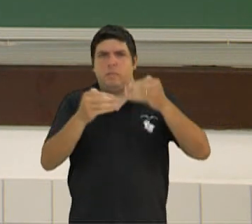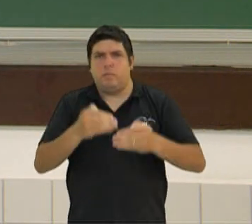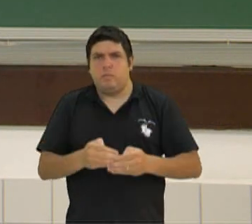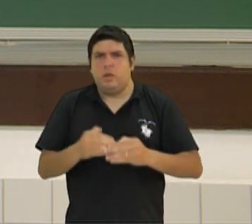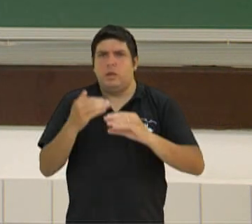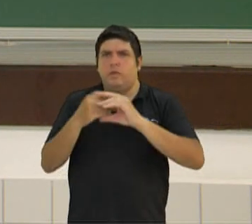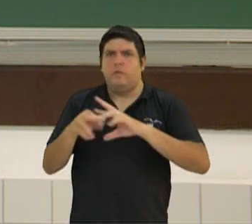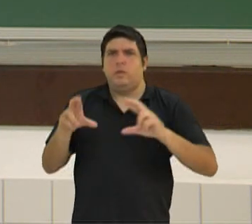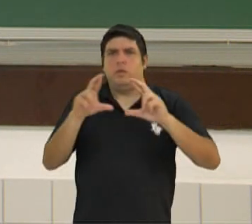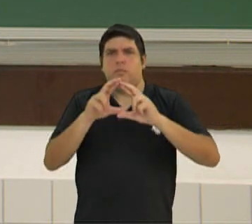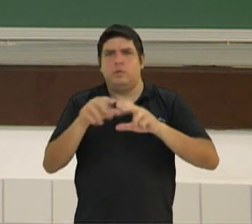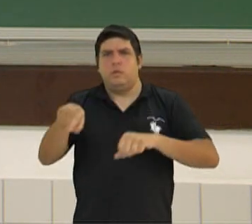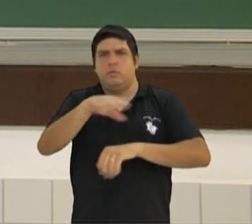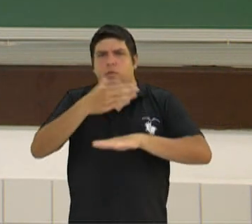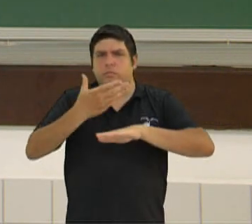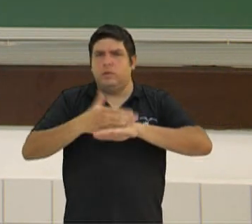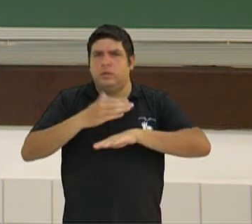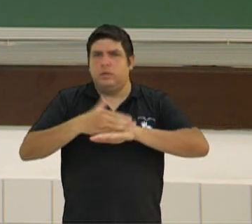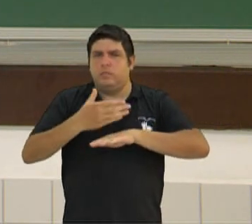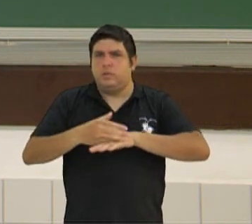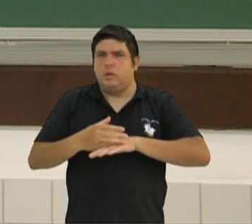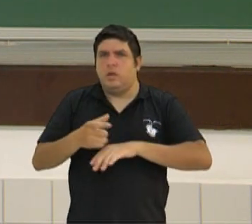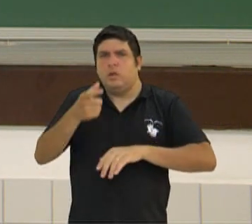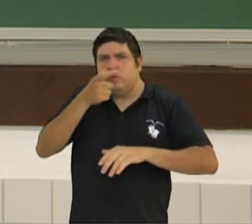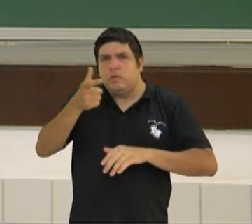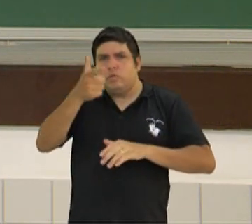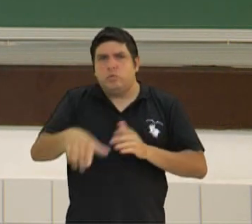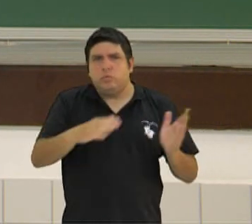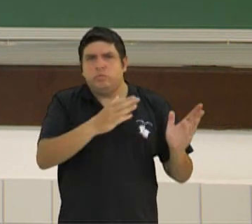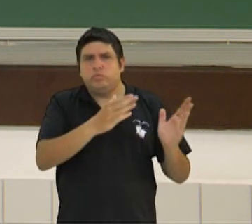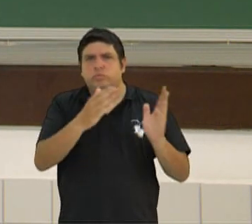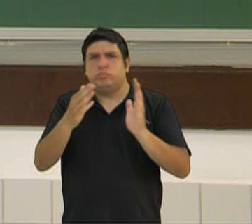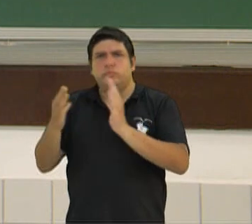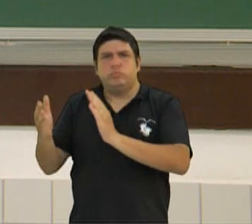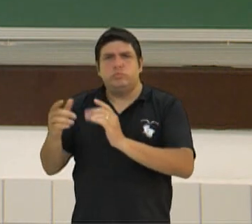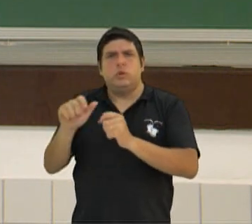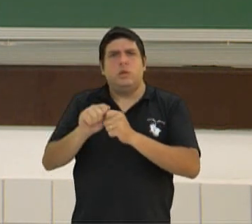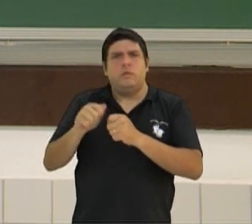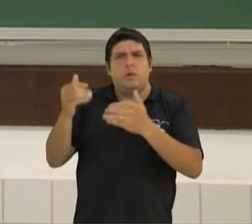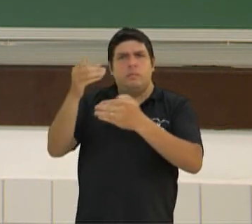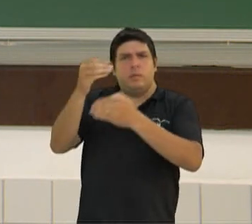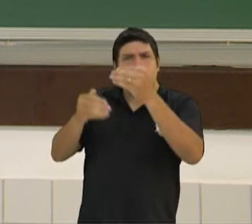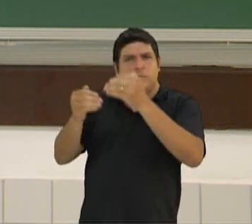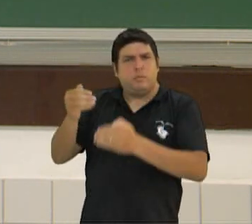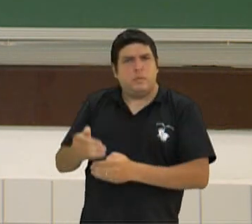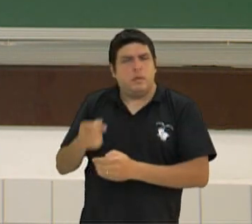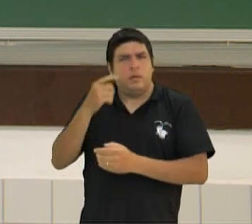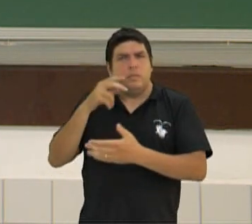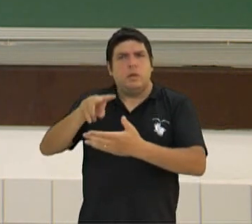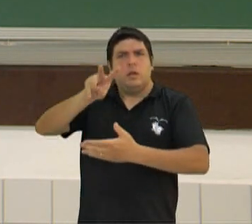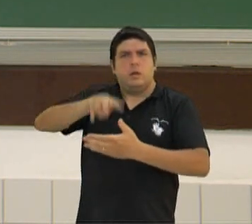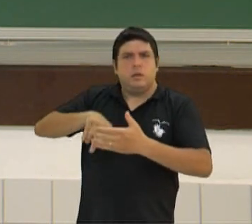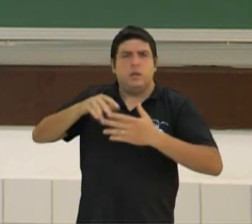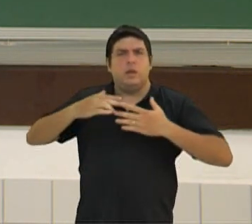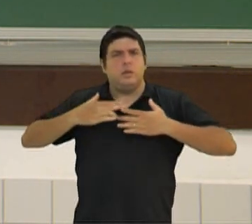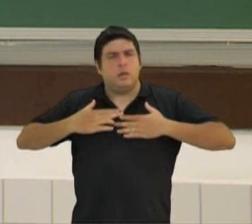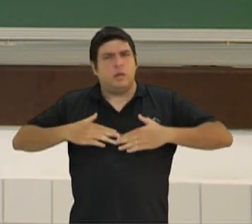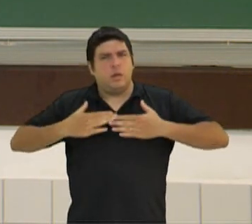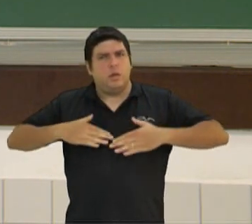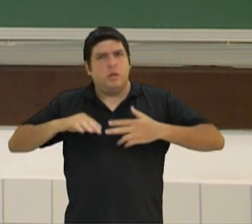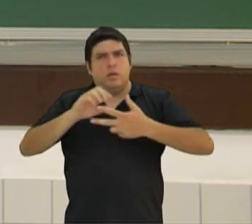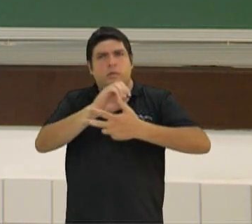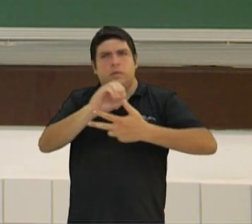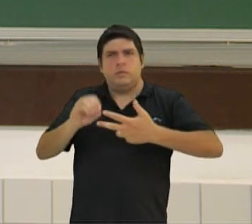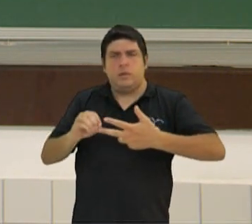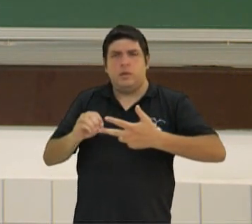vocês. Pratica bastante, assista de novo, pega o material lá, os slides que vai estar lá na plataforma, para ler com calma a questão do Enem.